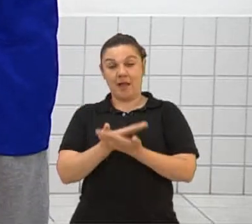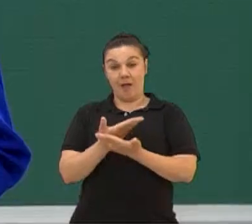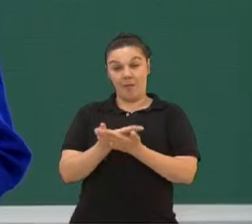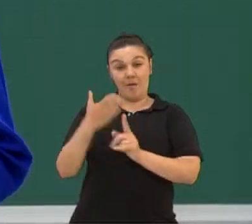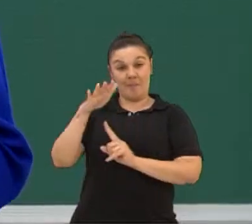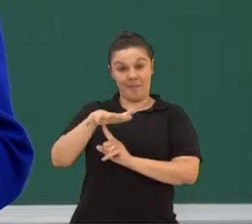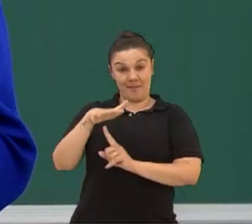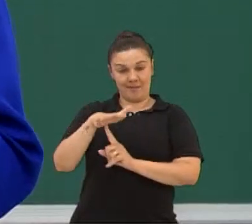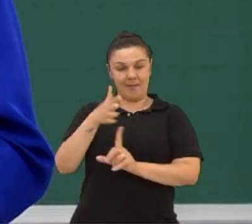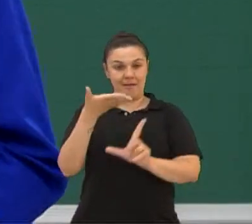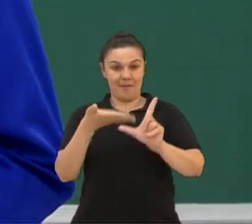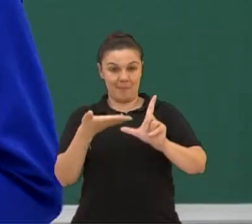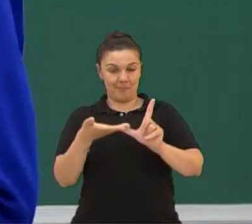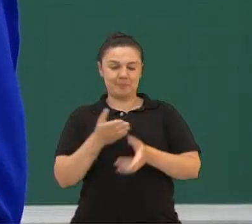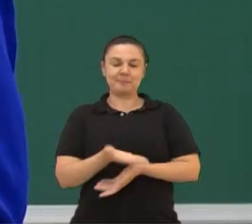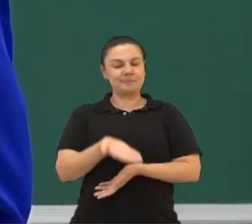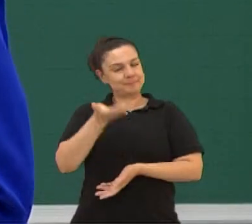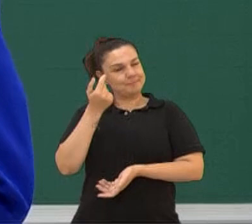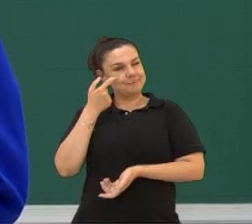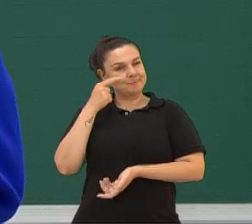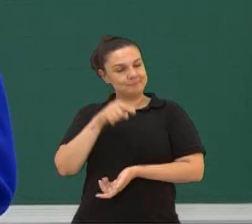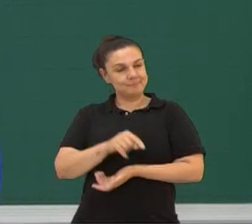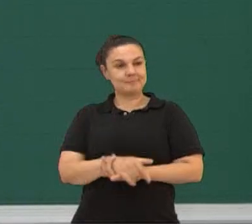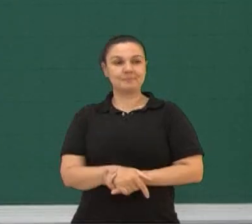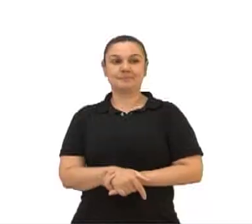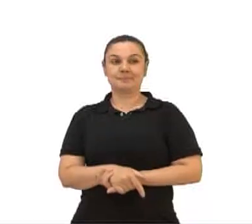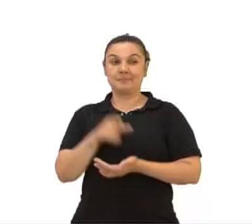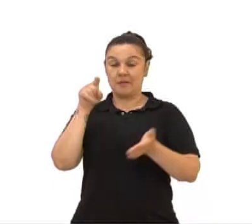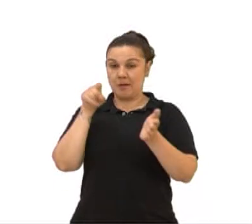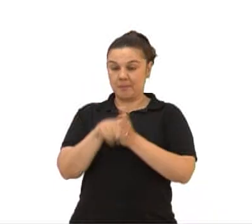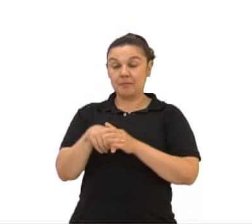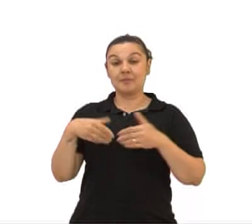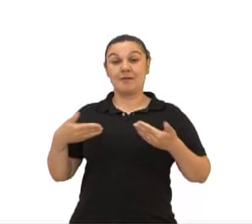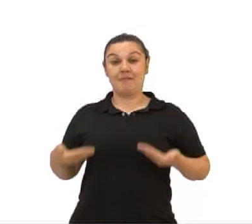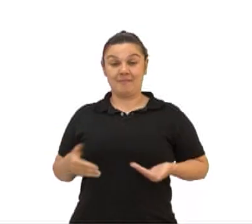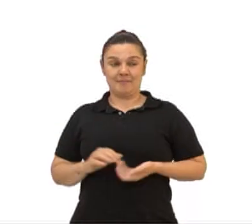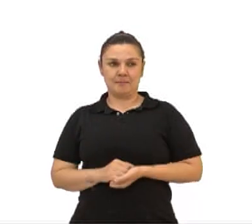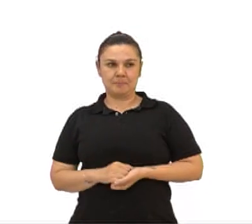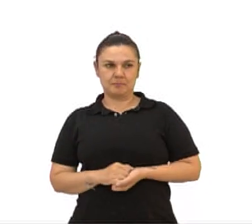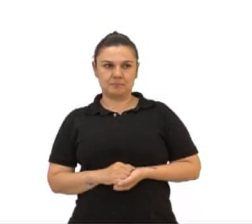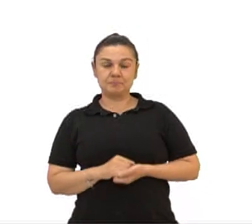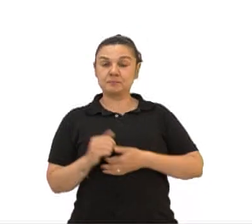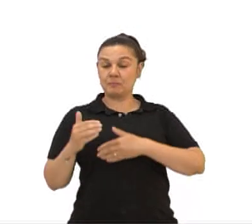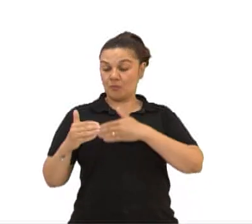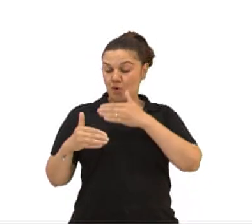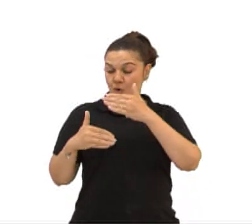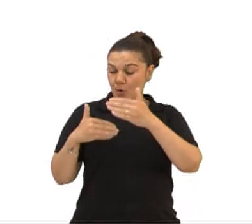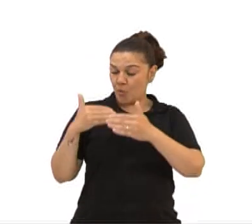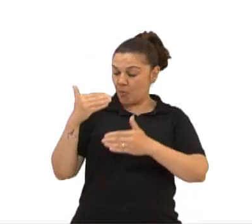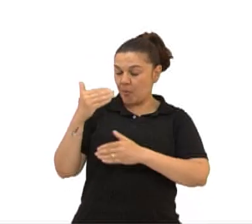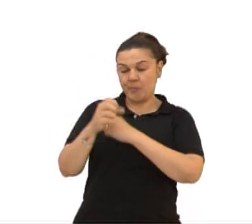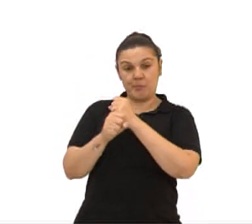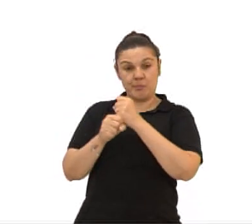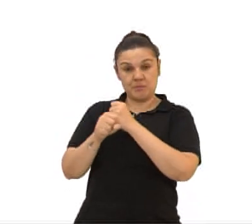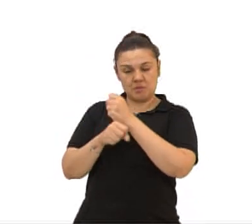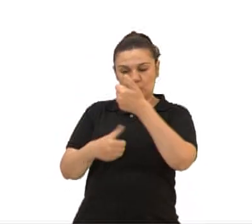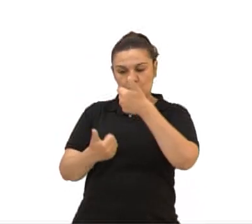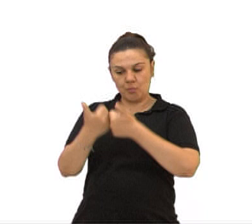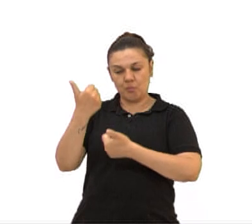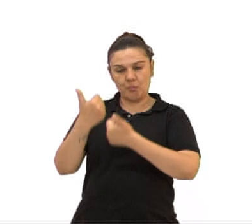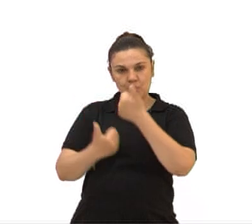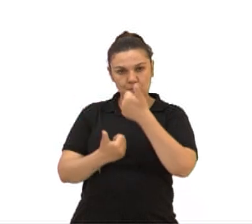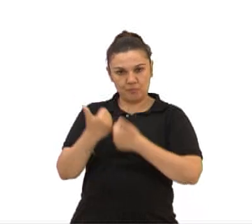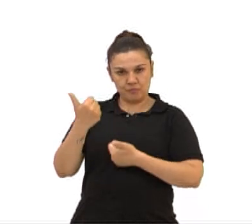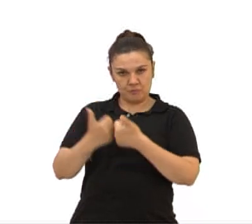Aula Paraná e prepara para essa pergunta. E a pergunta é a seguinte: com o passar dos tempos, o